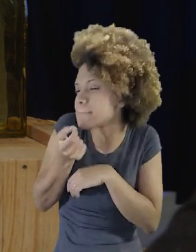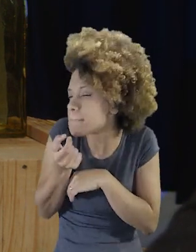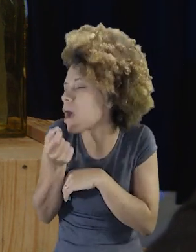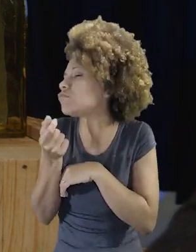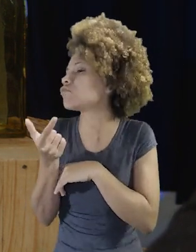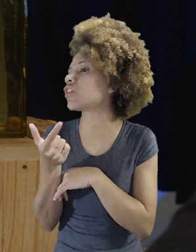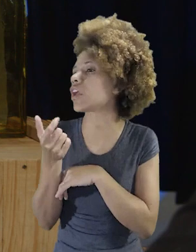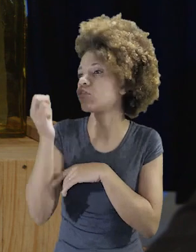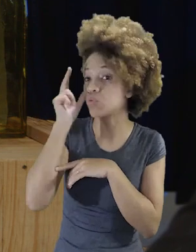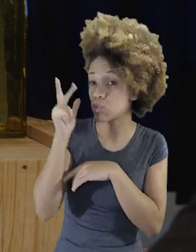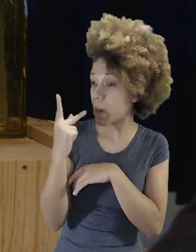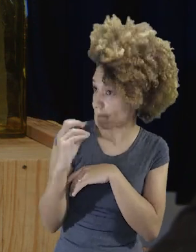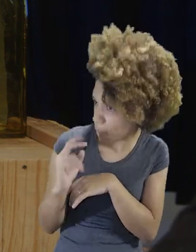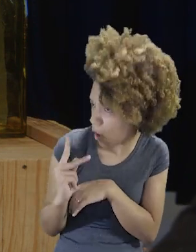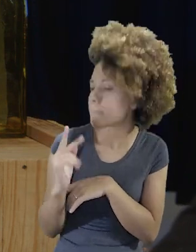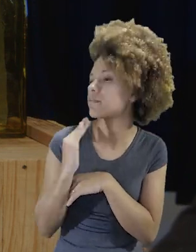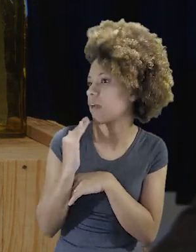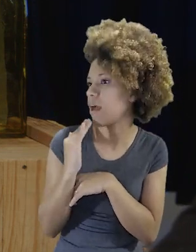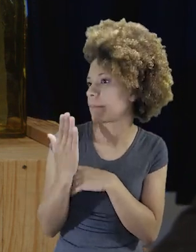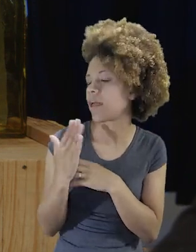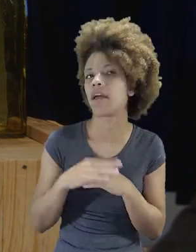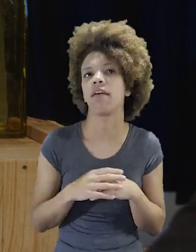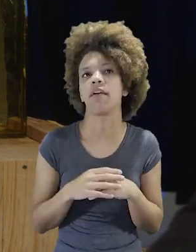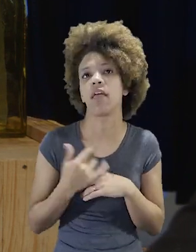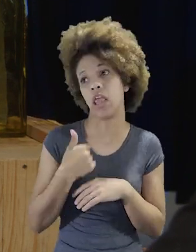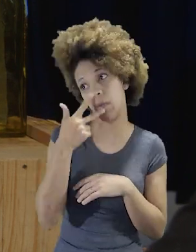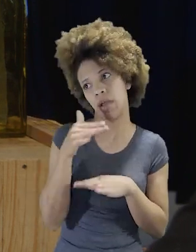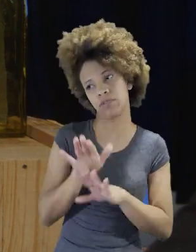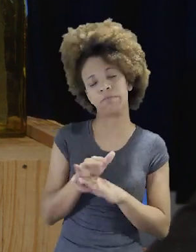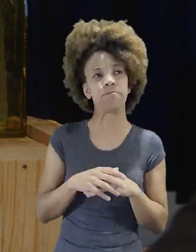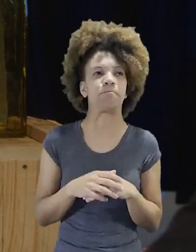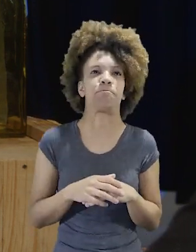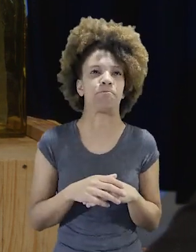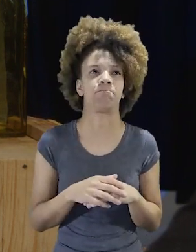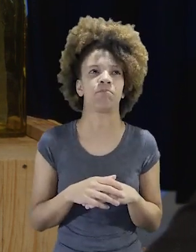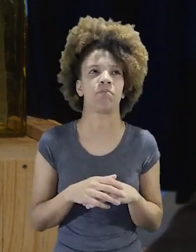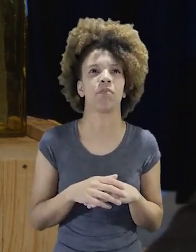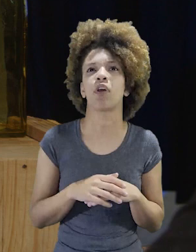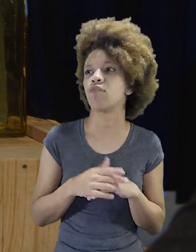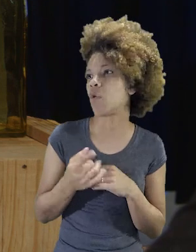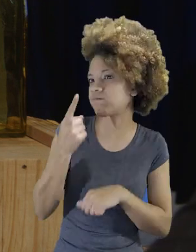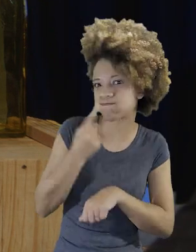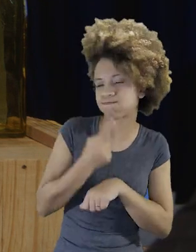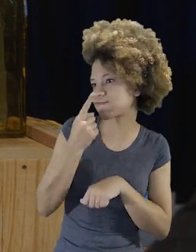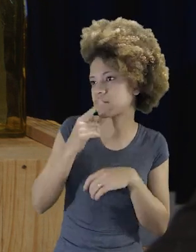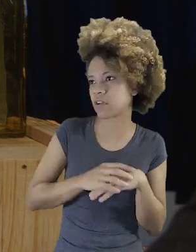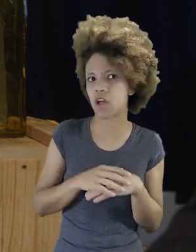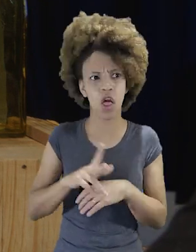eu acho assim foi uma hora que muita gente falou Caraca isso isso